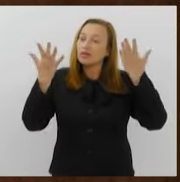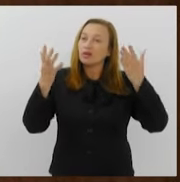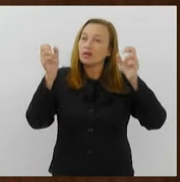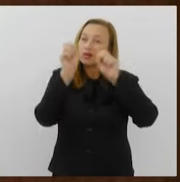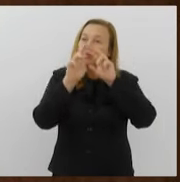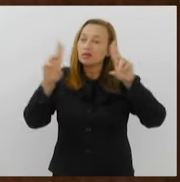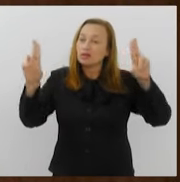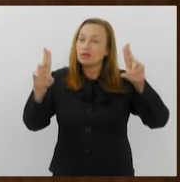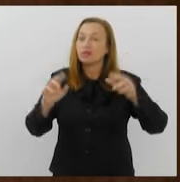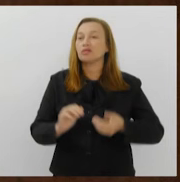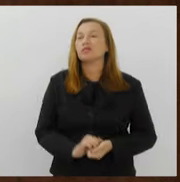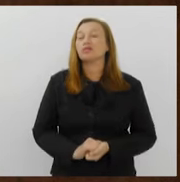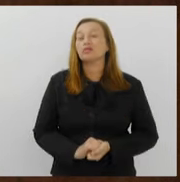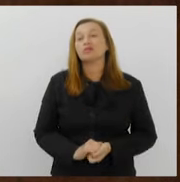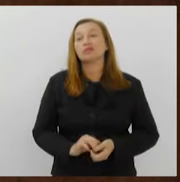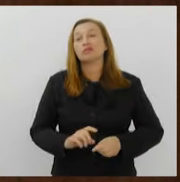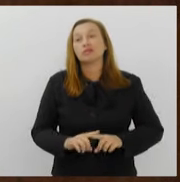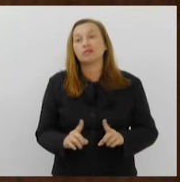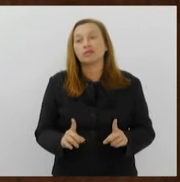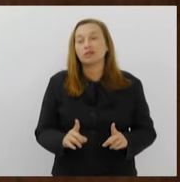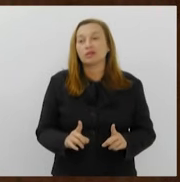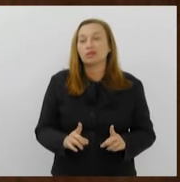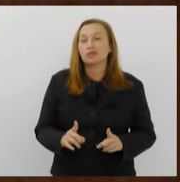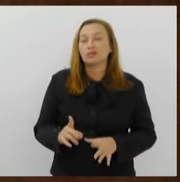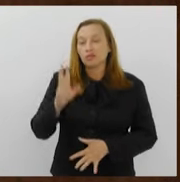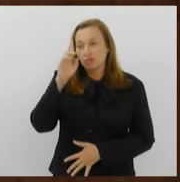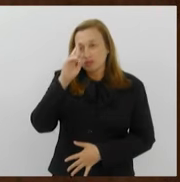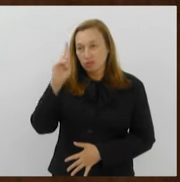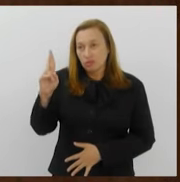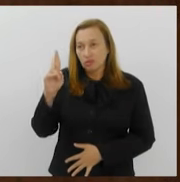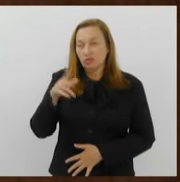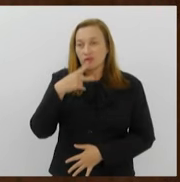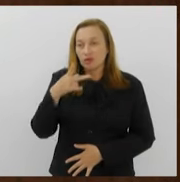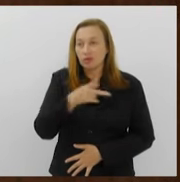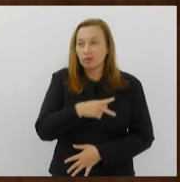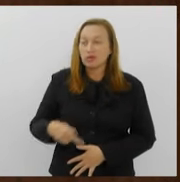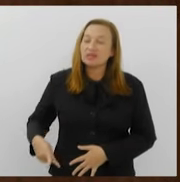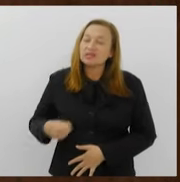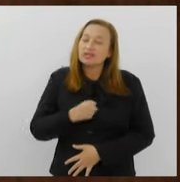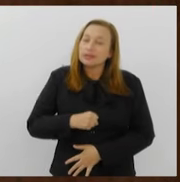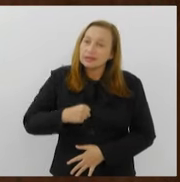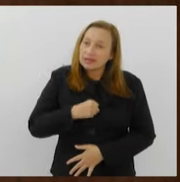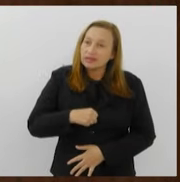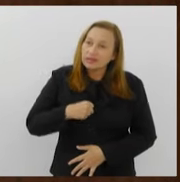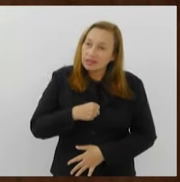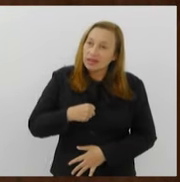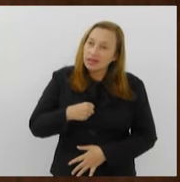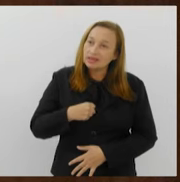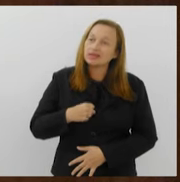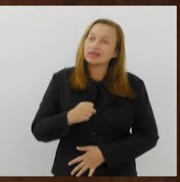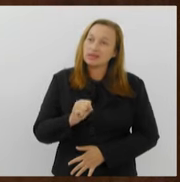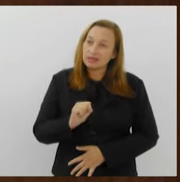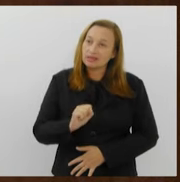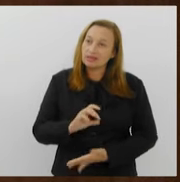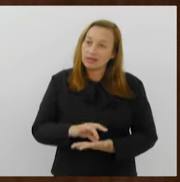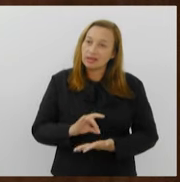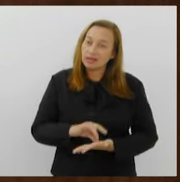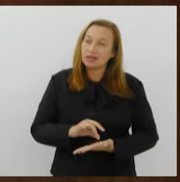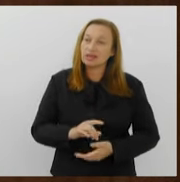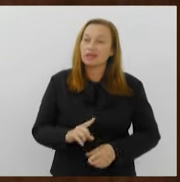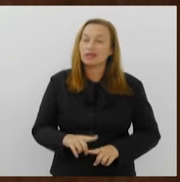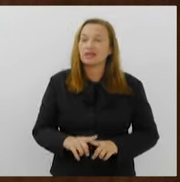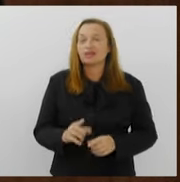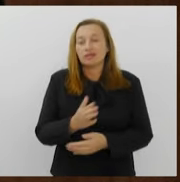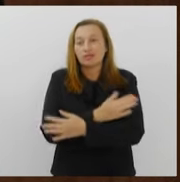do senhor, porém, foi como Vossa Excelência disse, presidente, faz uma falta do caramba aqui embaixo, muito grande. Então fica